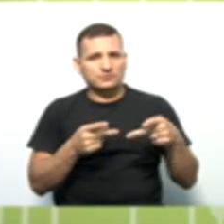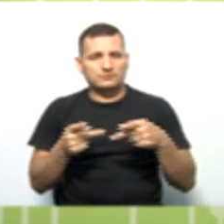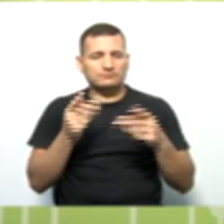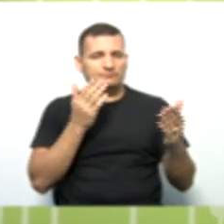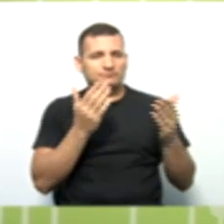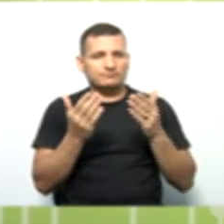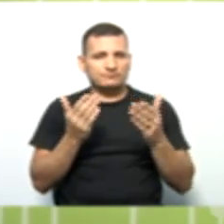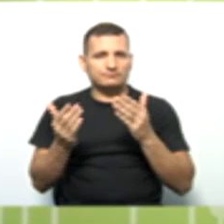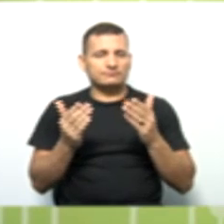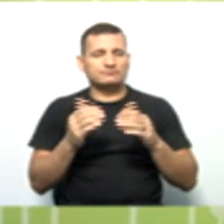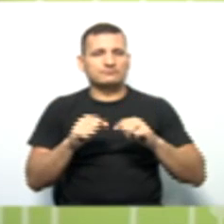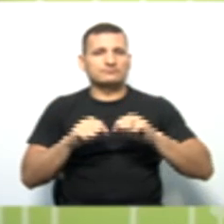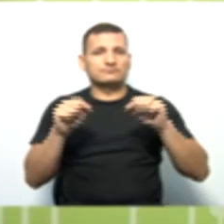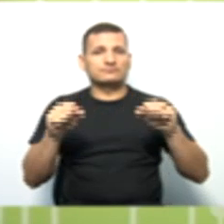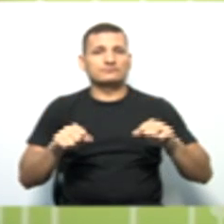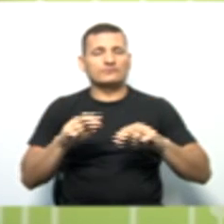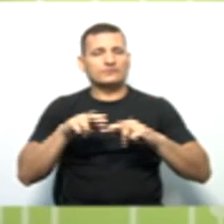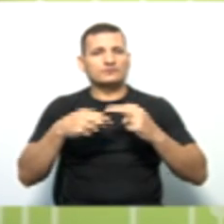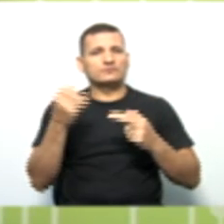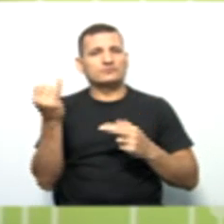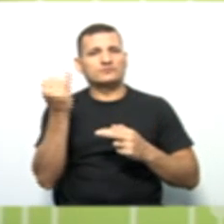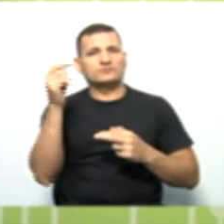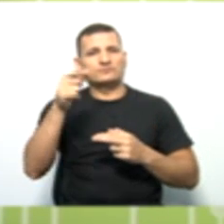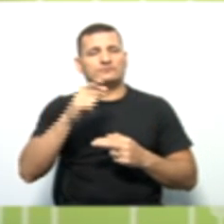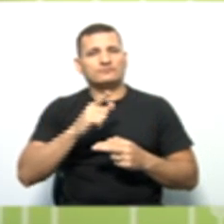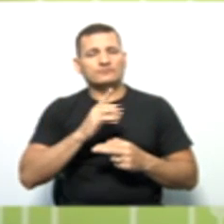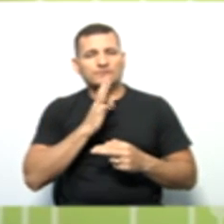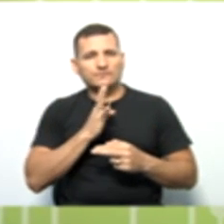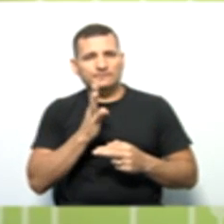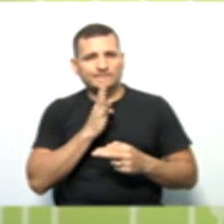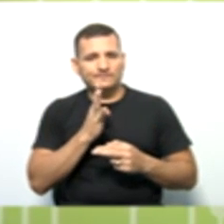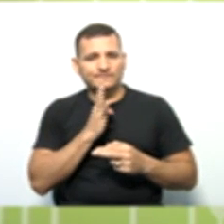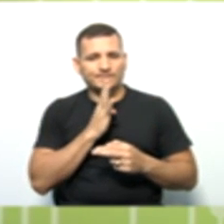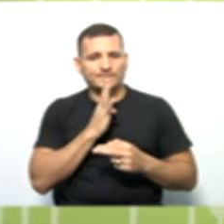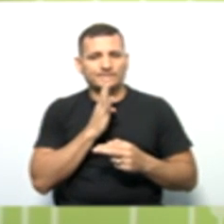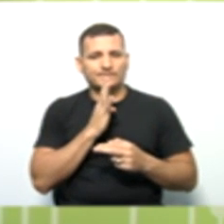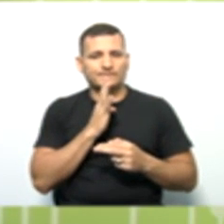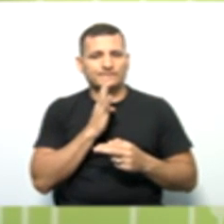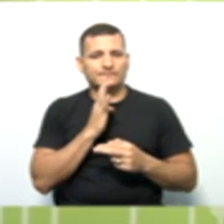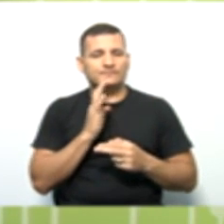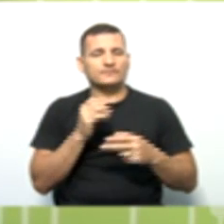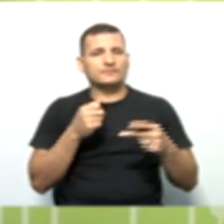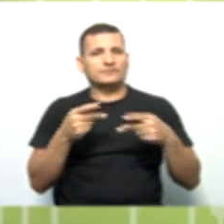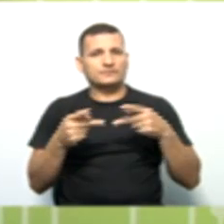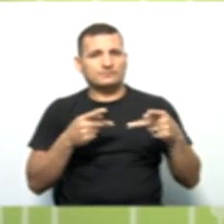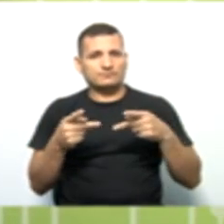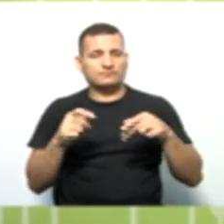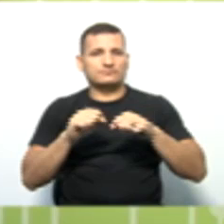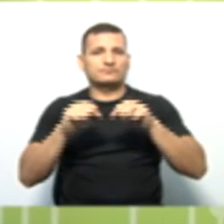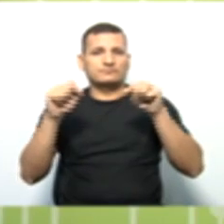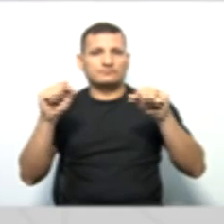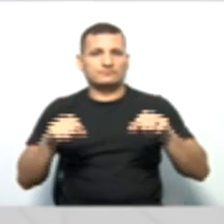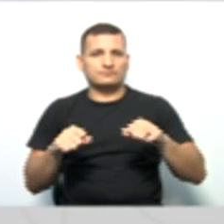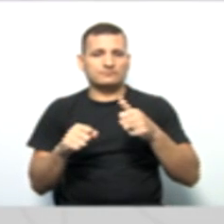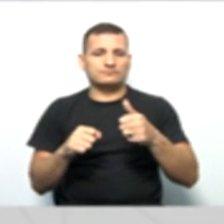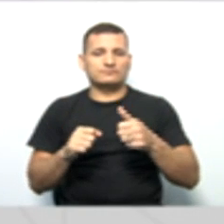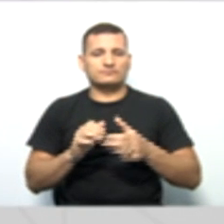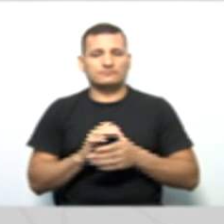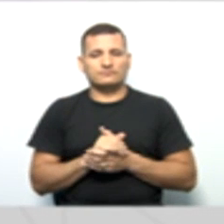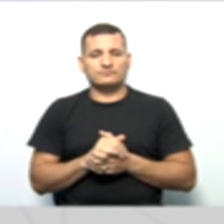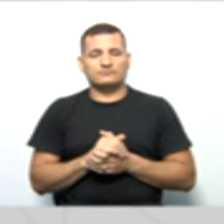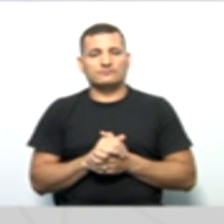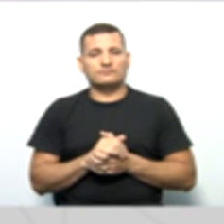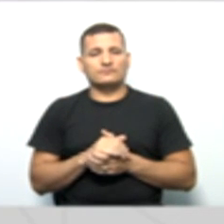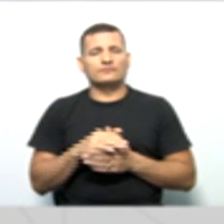analisar dentro. Então, por isso que também é importante você ter esse conhecimento aqui em relação ao projeto de software, tá, gente? Então a gente viu